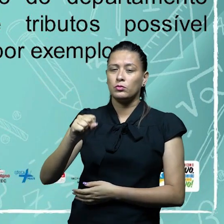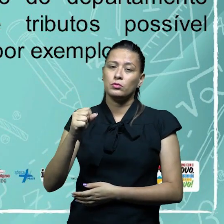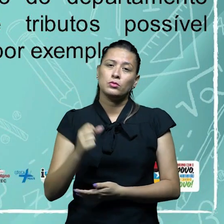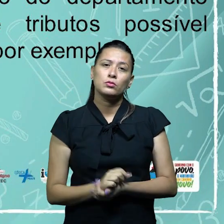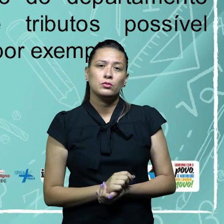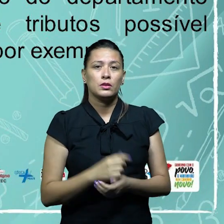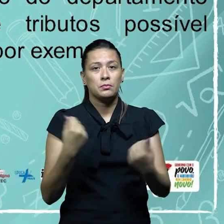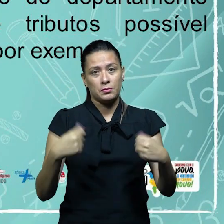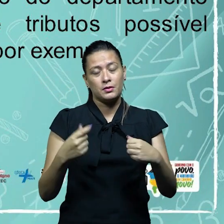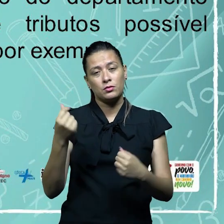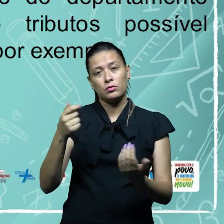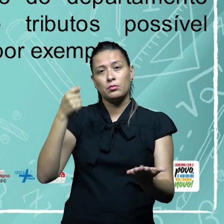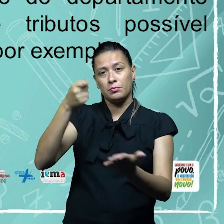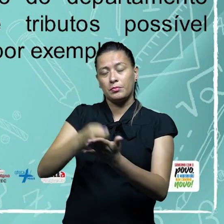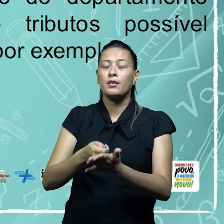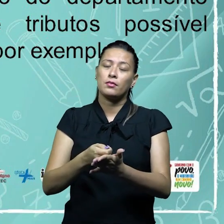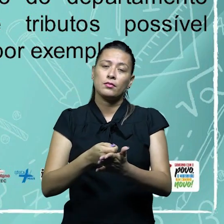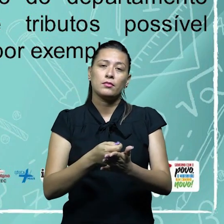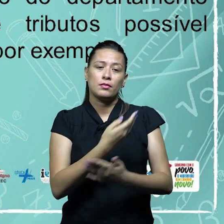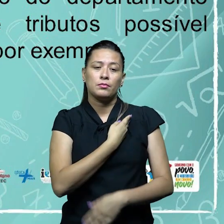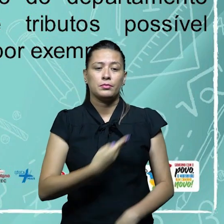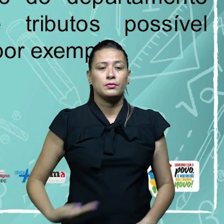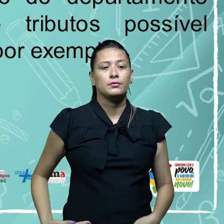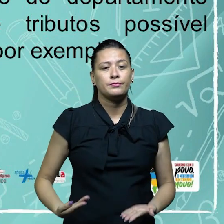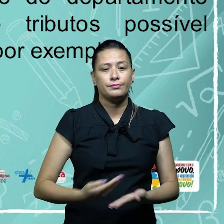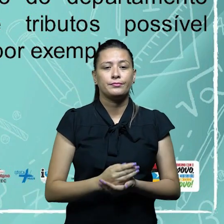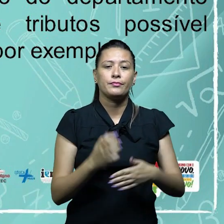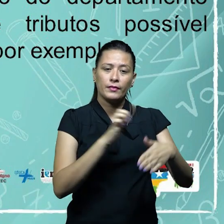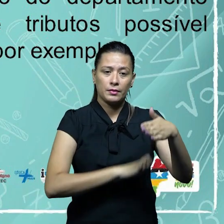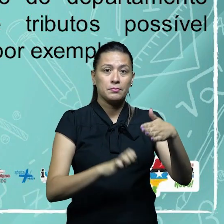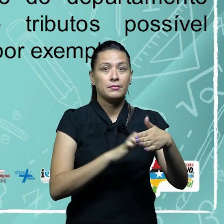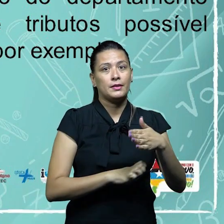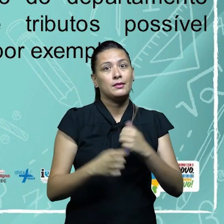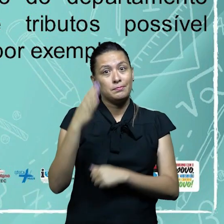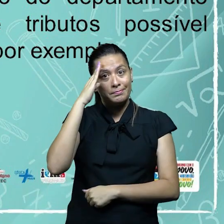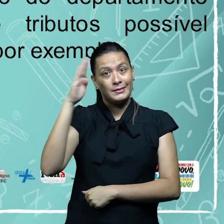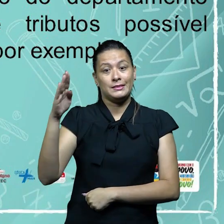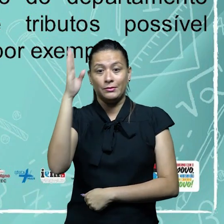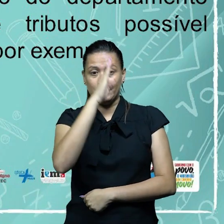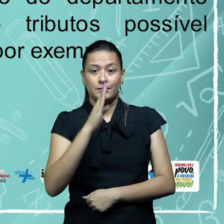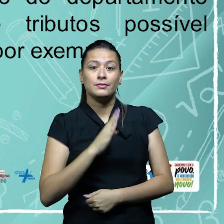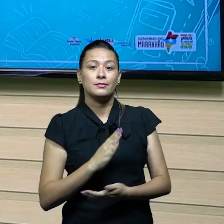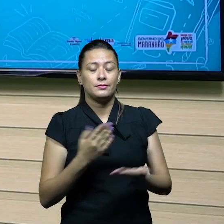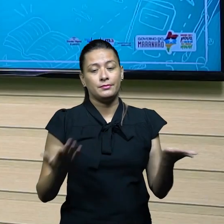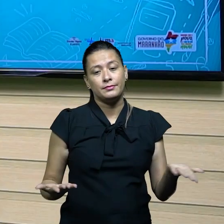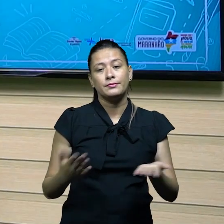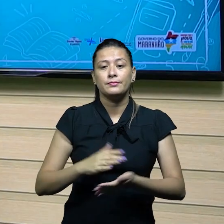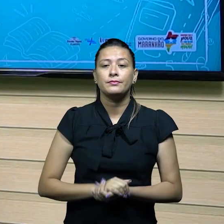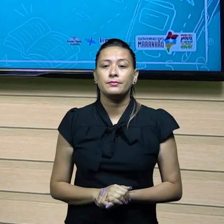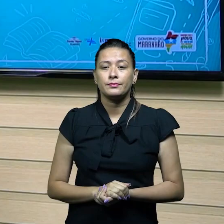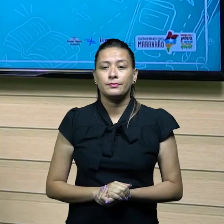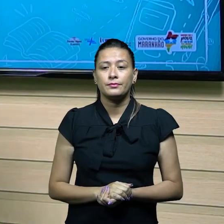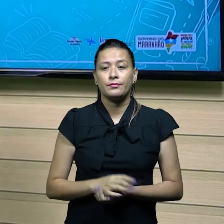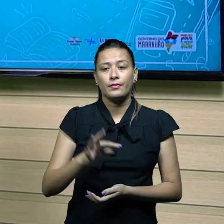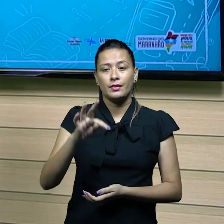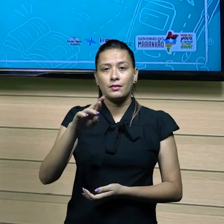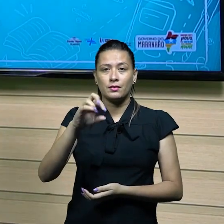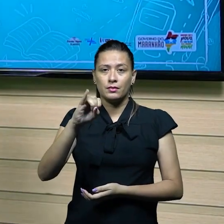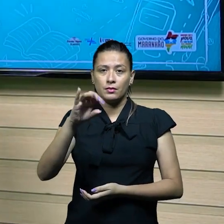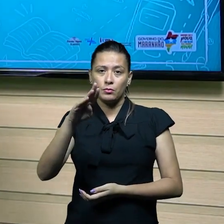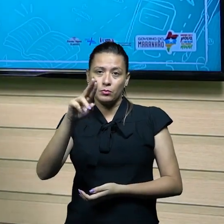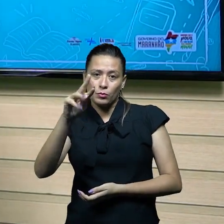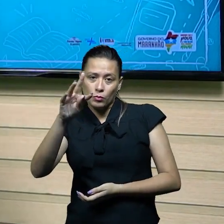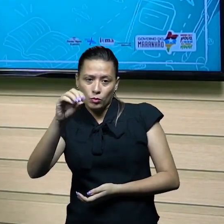Empresas, principalmente brasileiras, que é a nossa situação, nossa realidade, lidam com tributos e impostos o tempo inteiro. Tudo que nós adquirimos no nosso dia a dia,